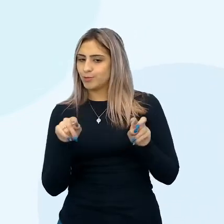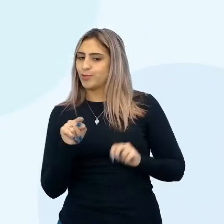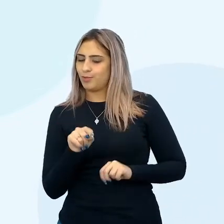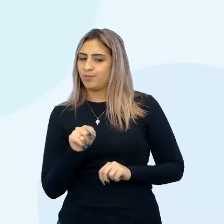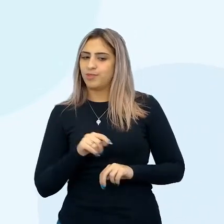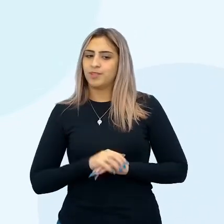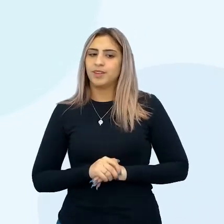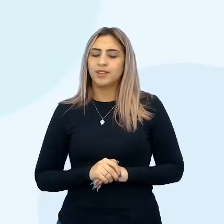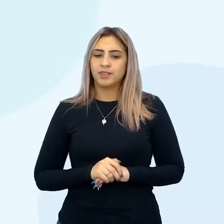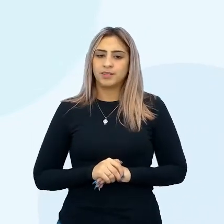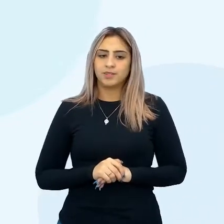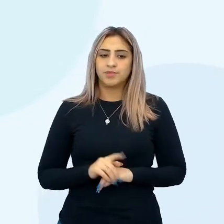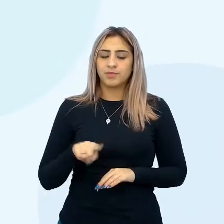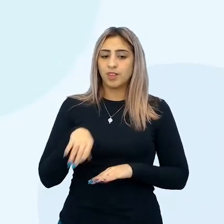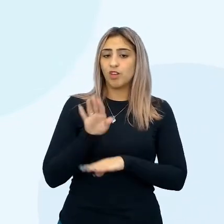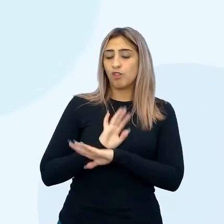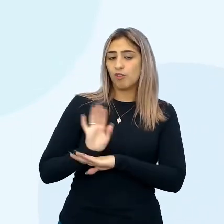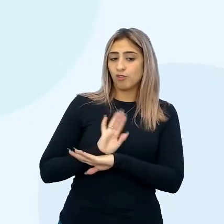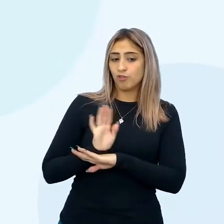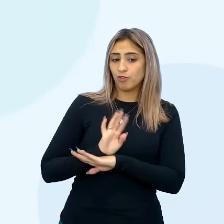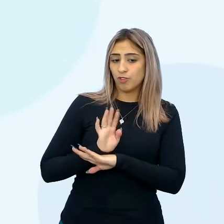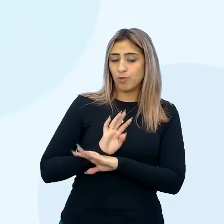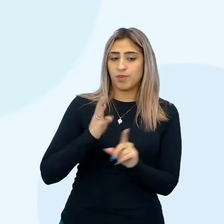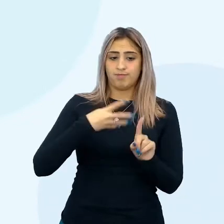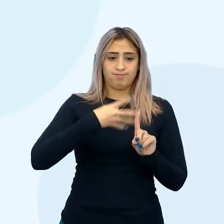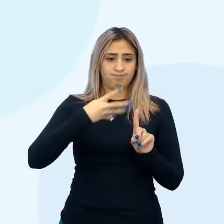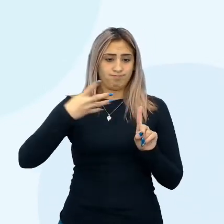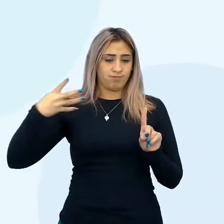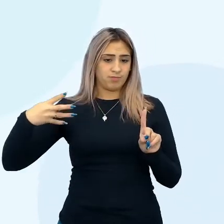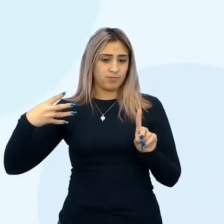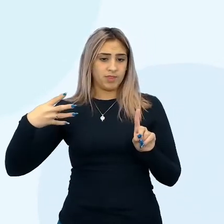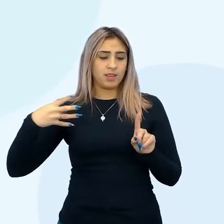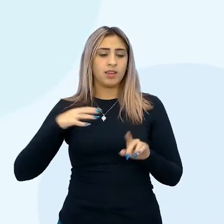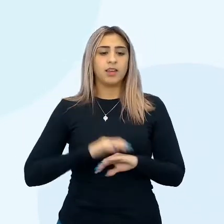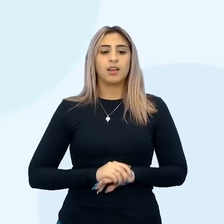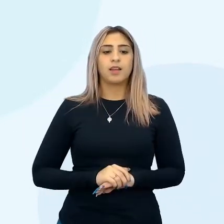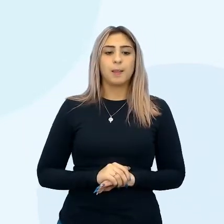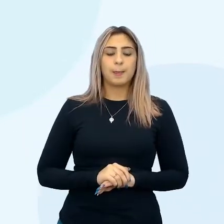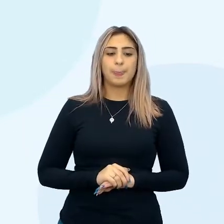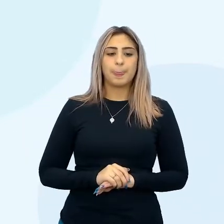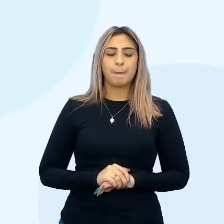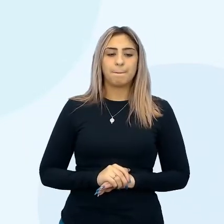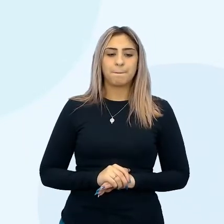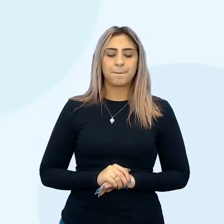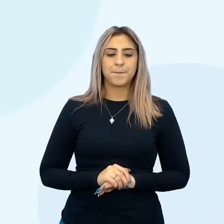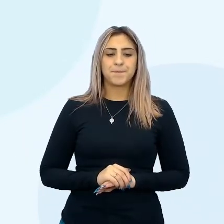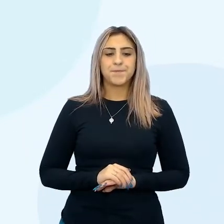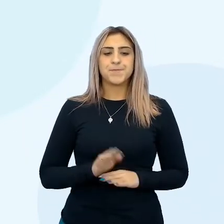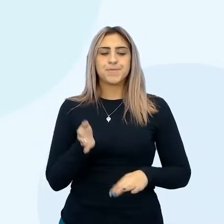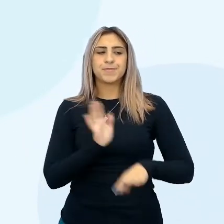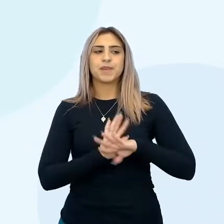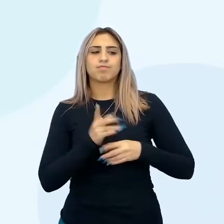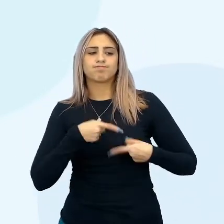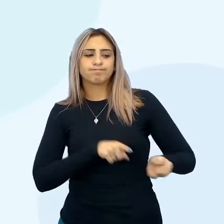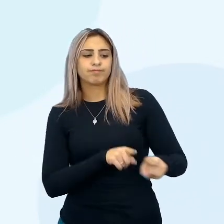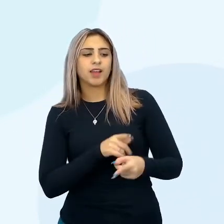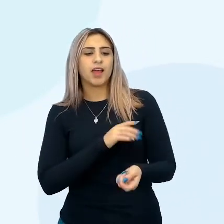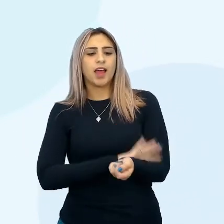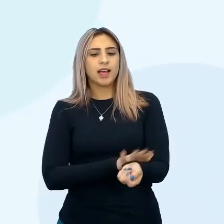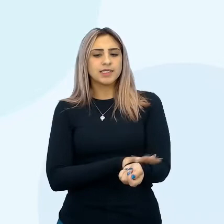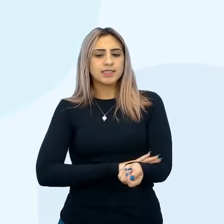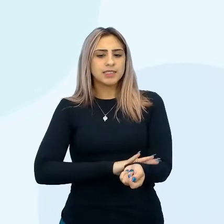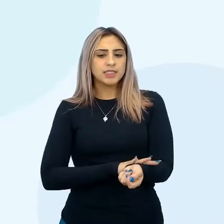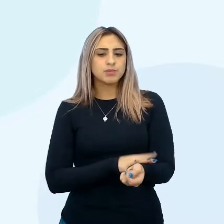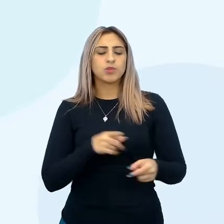lá, filmes LGBTQIA+, pauta antirracista, sei lá... Mulheres.